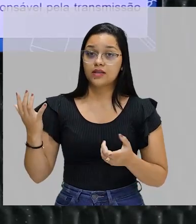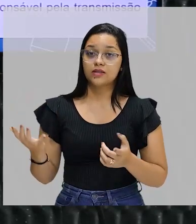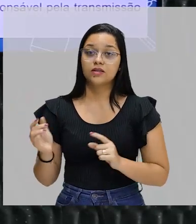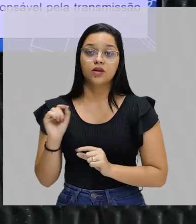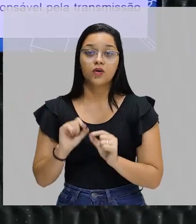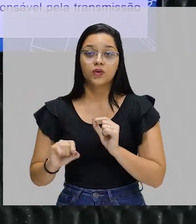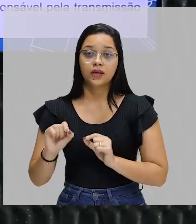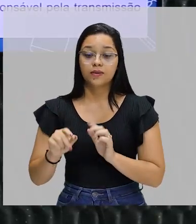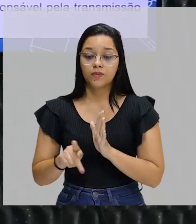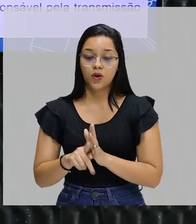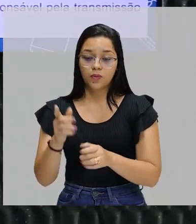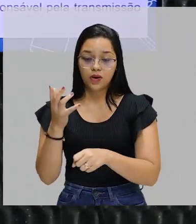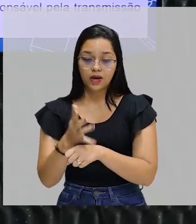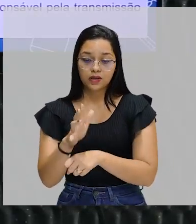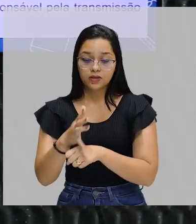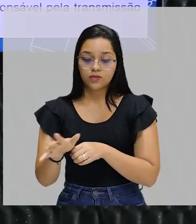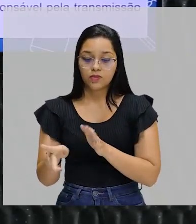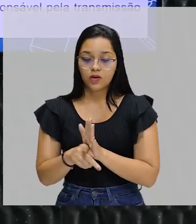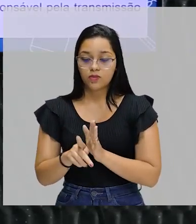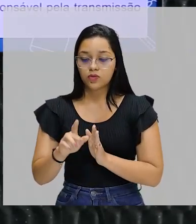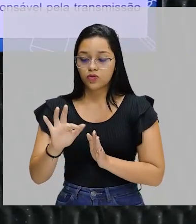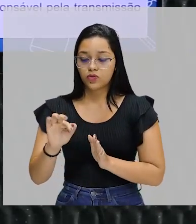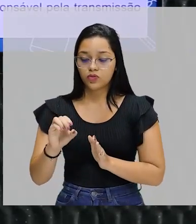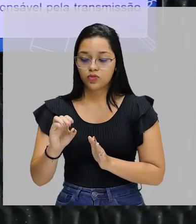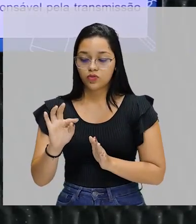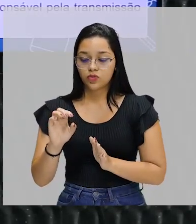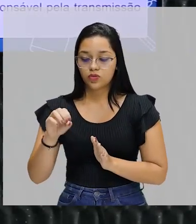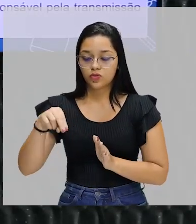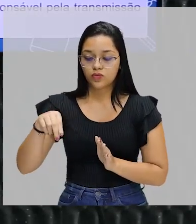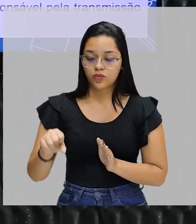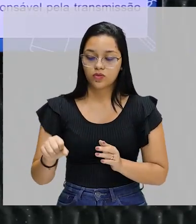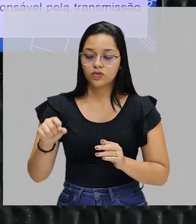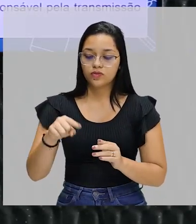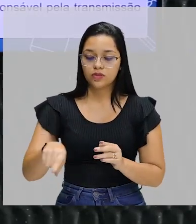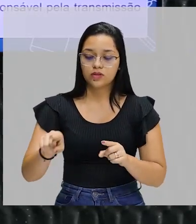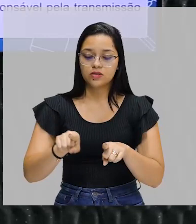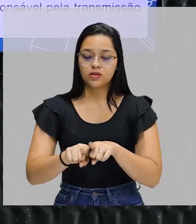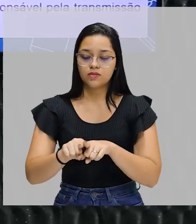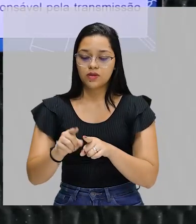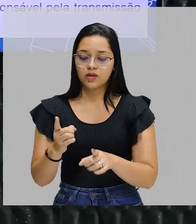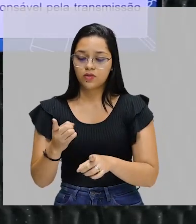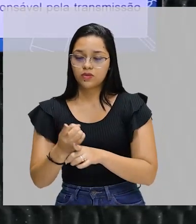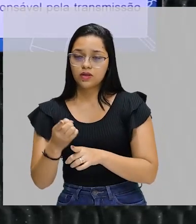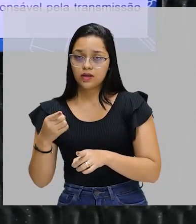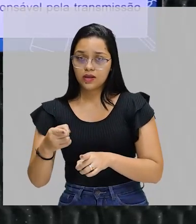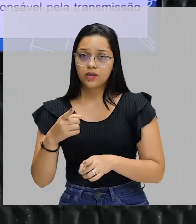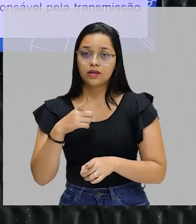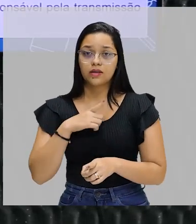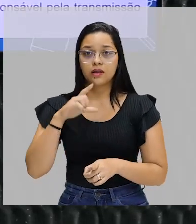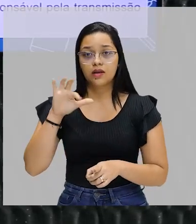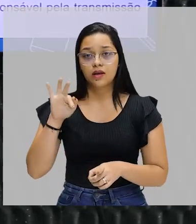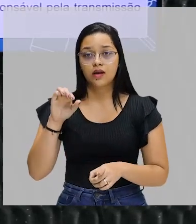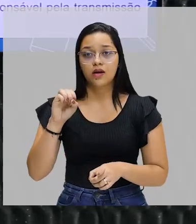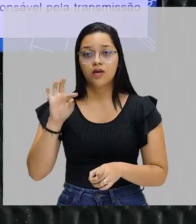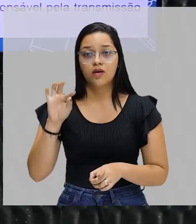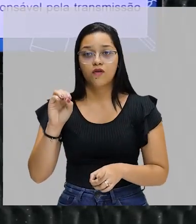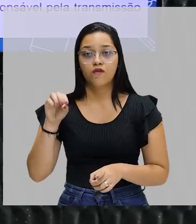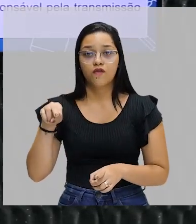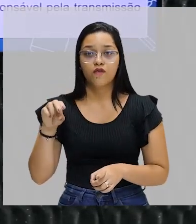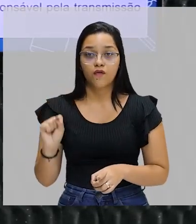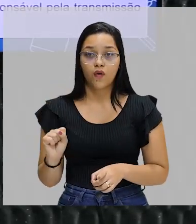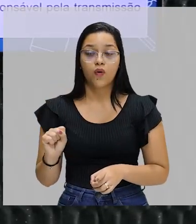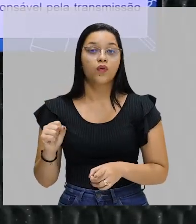graças à ação dos fótons, ok? Que vocês também irão encontrar fótons, certo? A